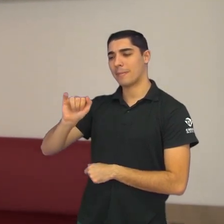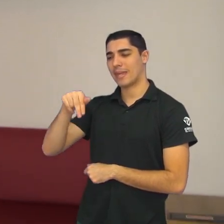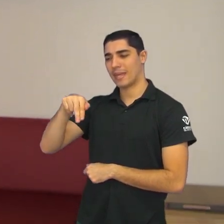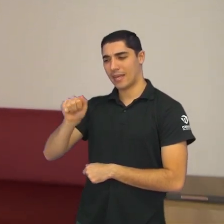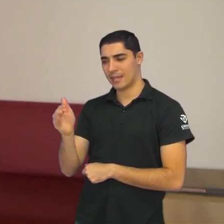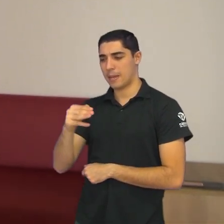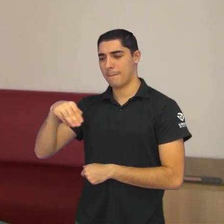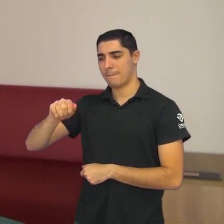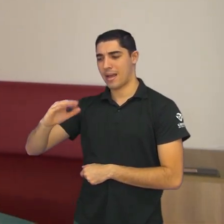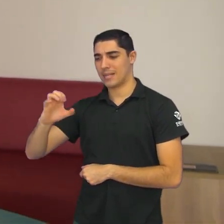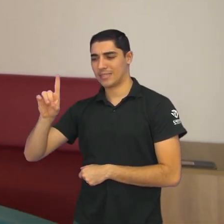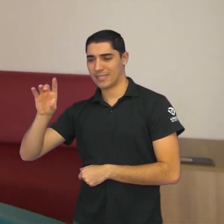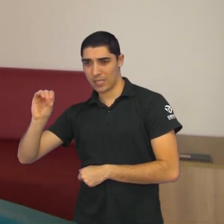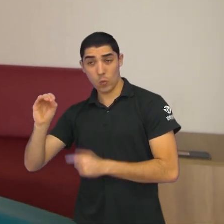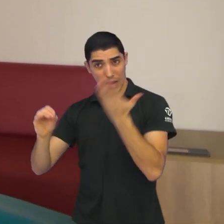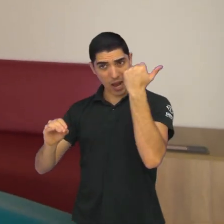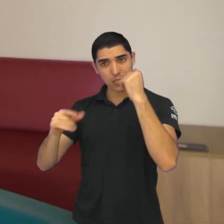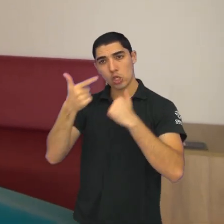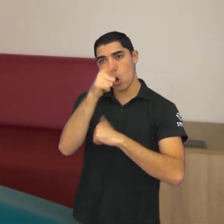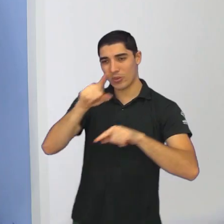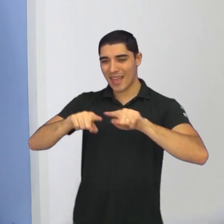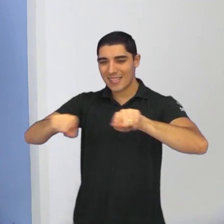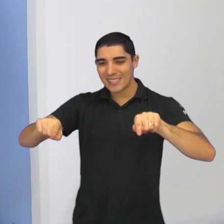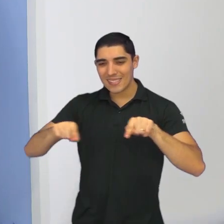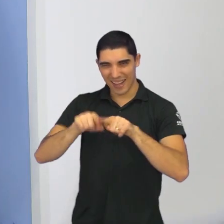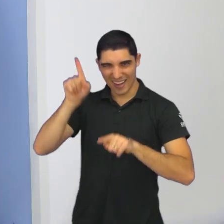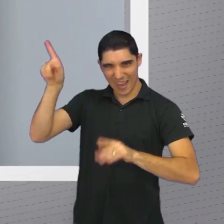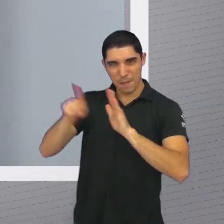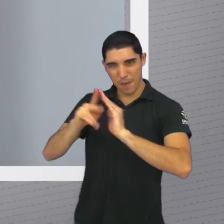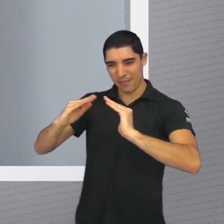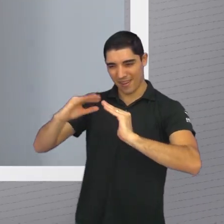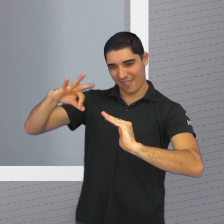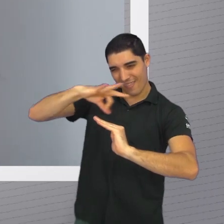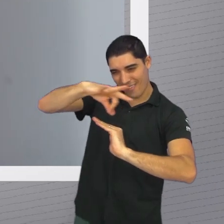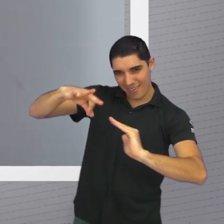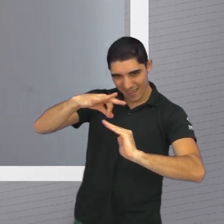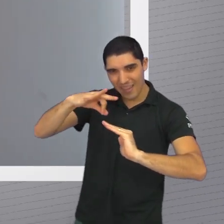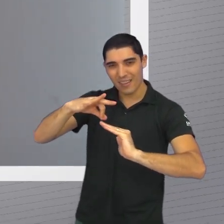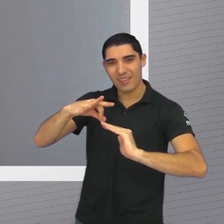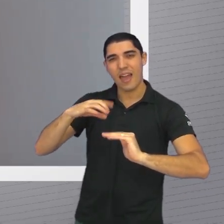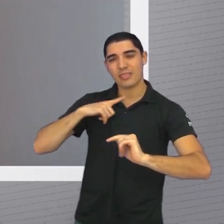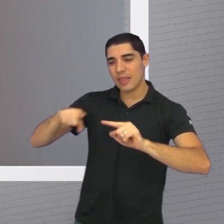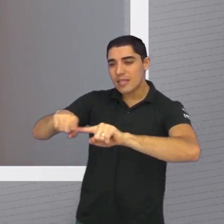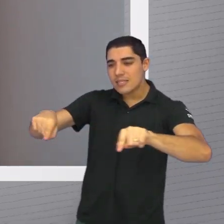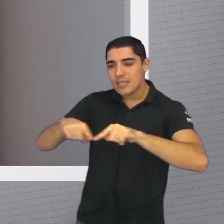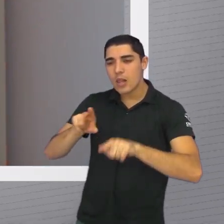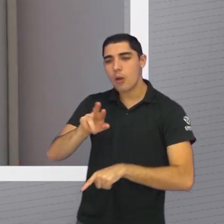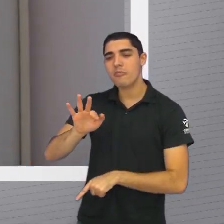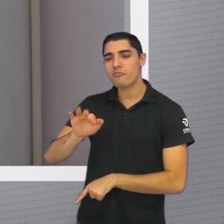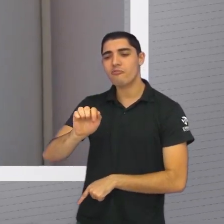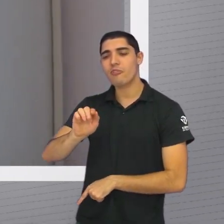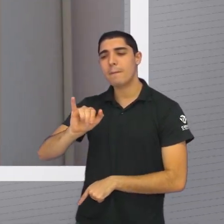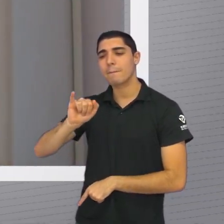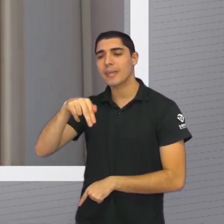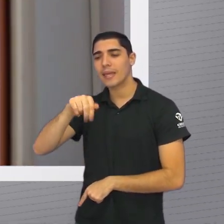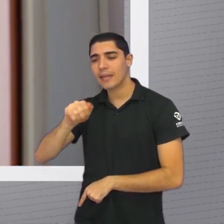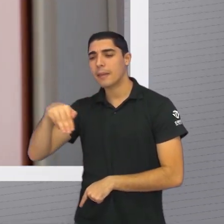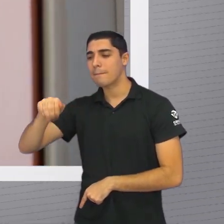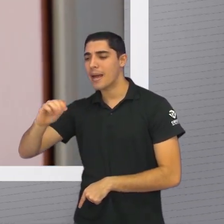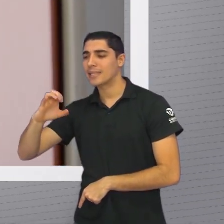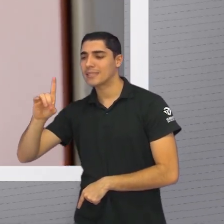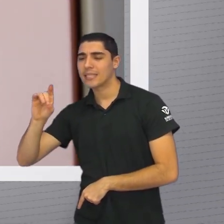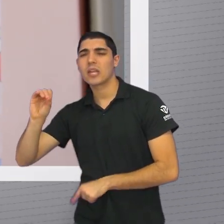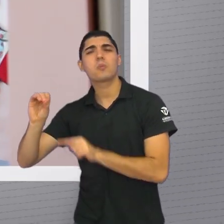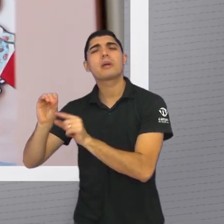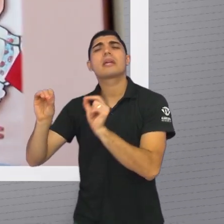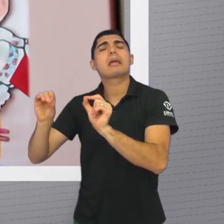Macedo. Antes, era uma ala, né? Quando vocês começaram lá na Santa Casa, pequenininho, era uma ala Fabiana Macedo. Fala um pouquinho da